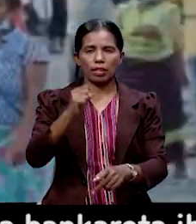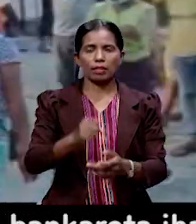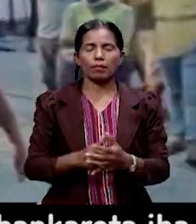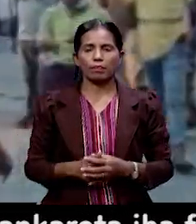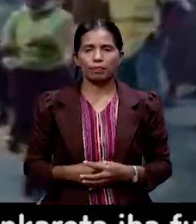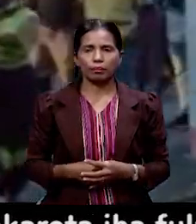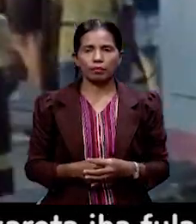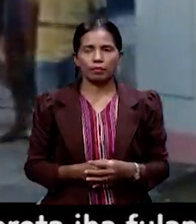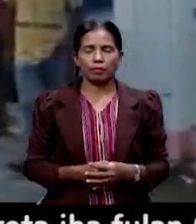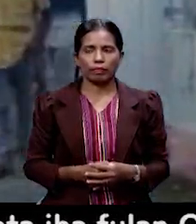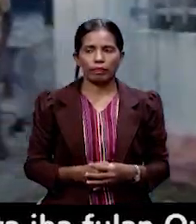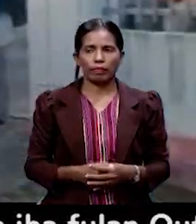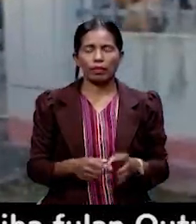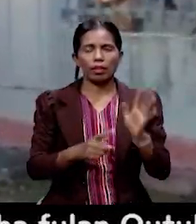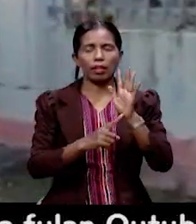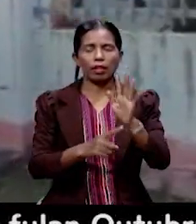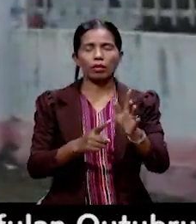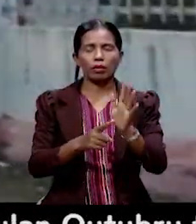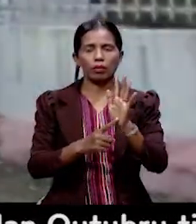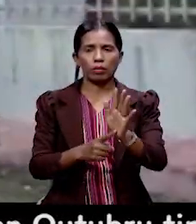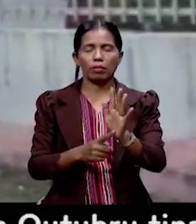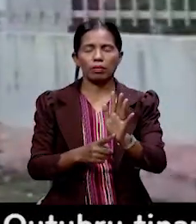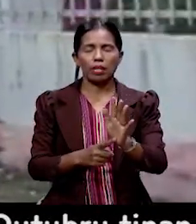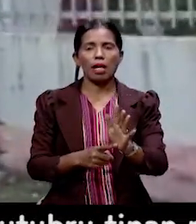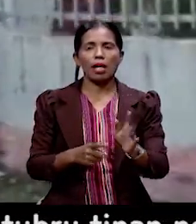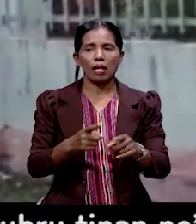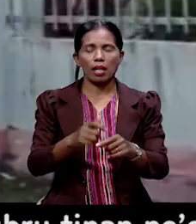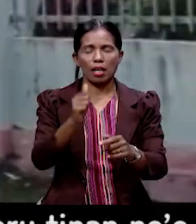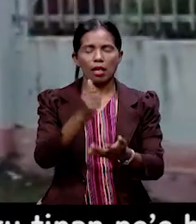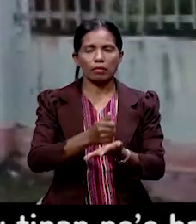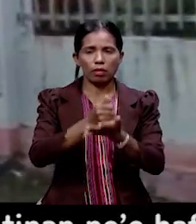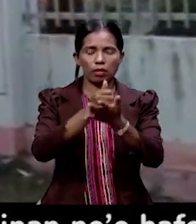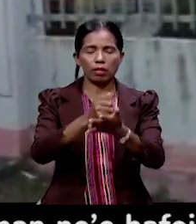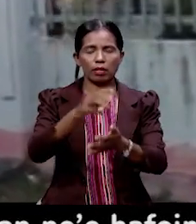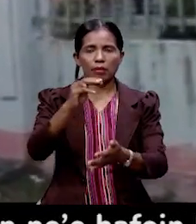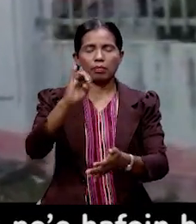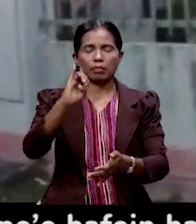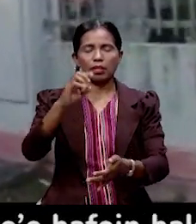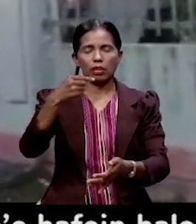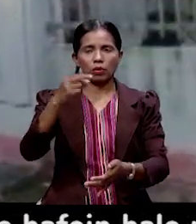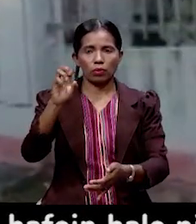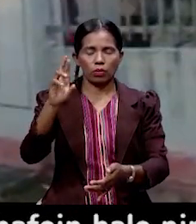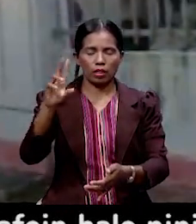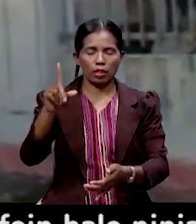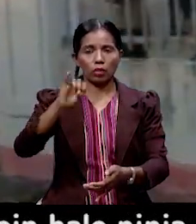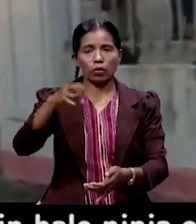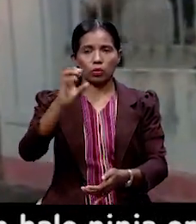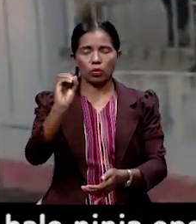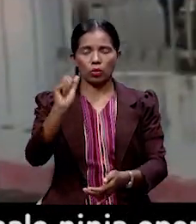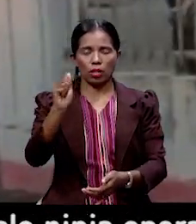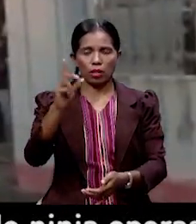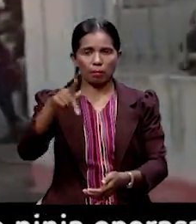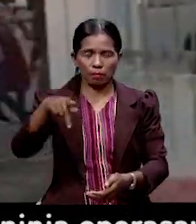Rangel. Defesa nebe fu asistensia legal ba arguido makanesan advogado privado Miguel Acacio Faria, João Dun,